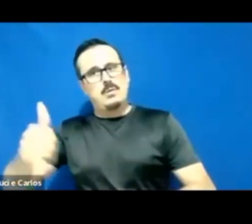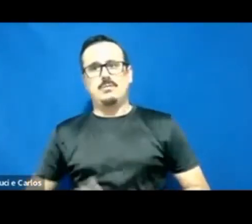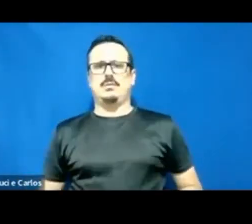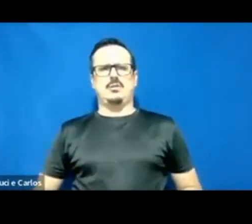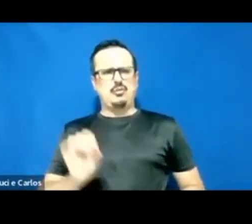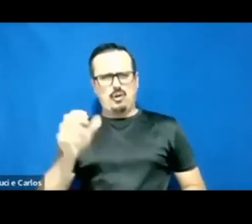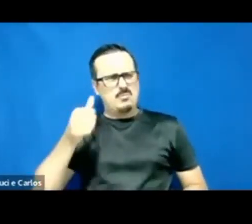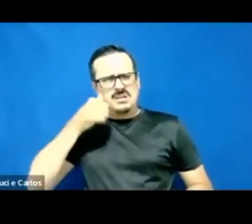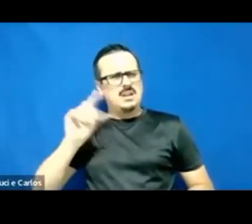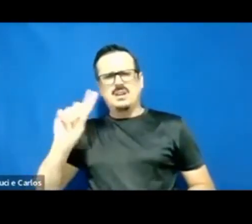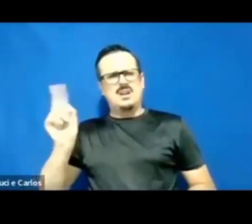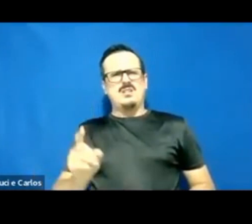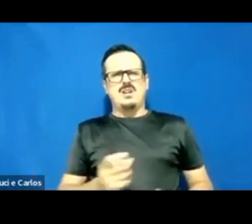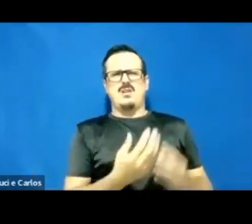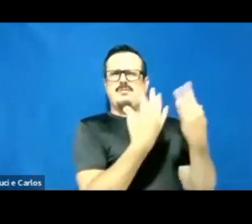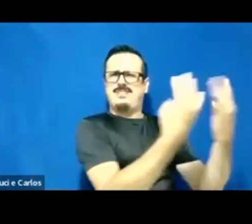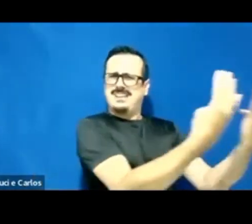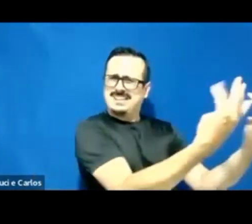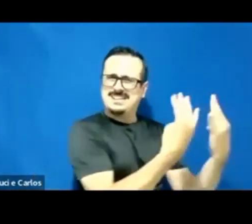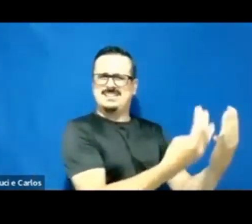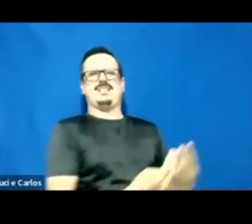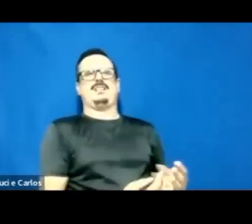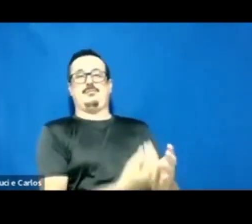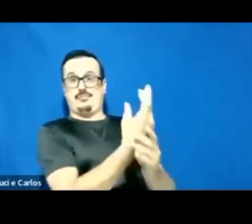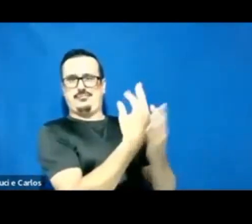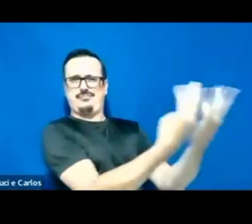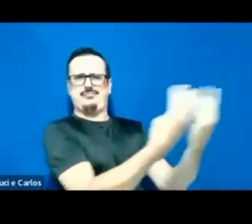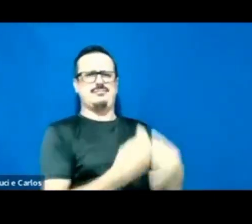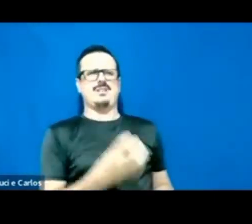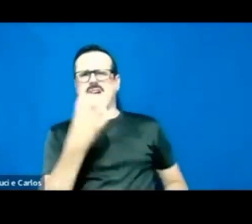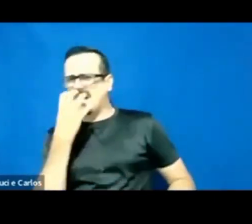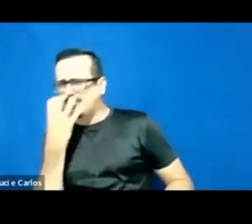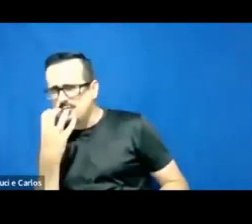animais. Todo ser vivo precisa dessa tecnologia.